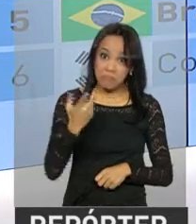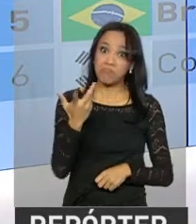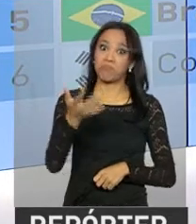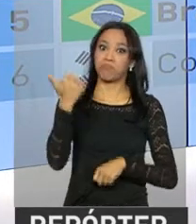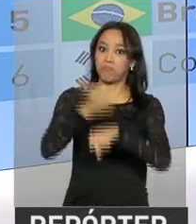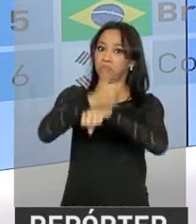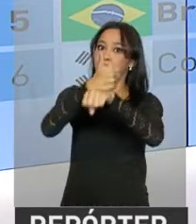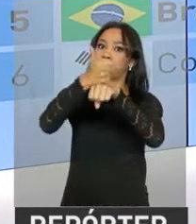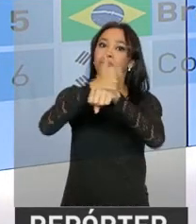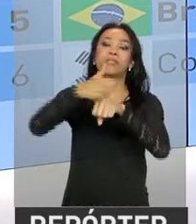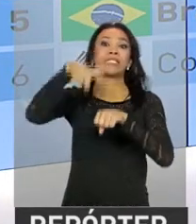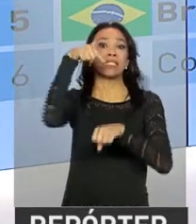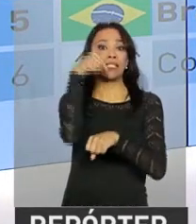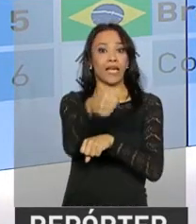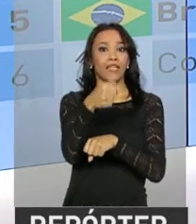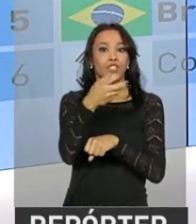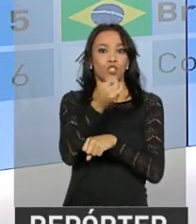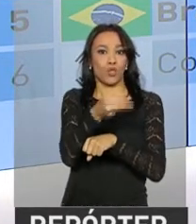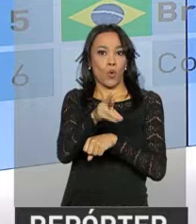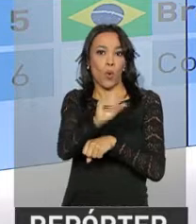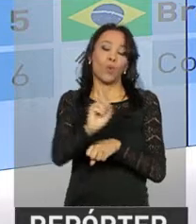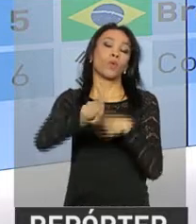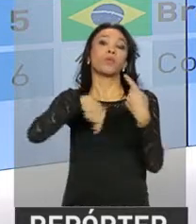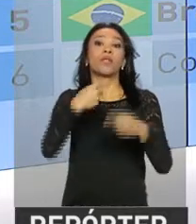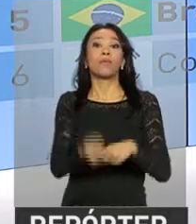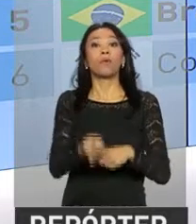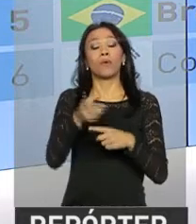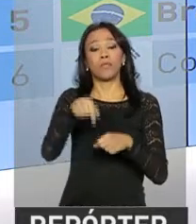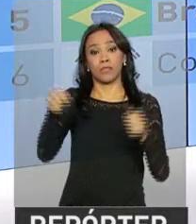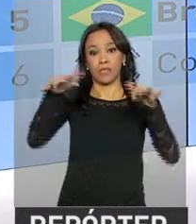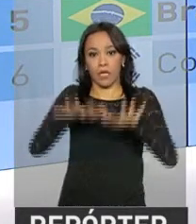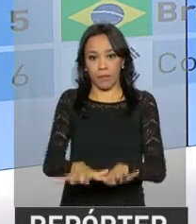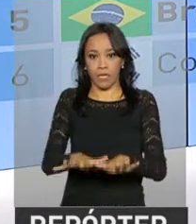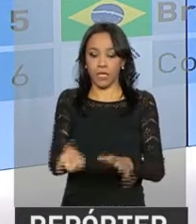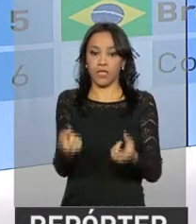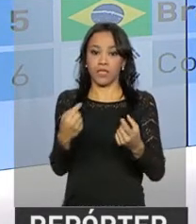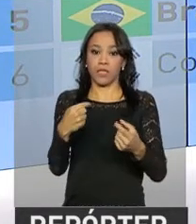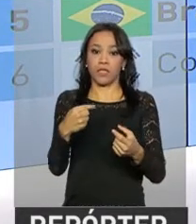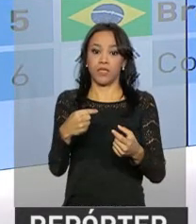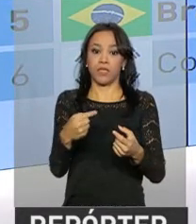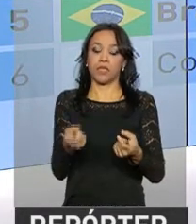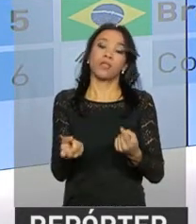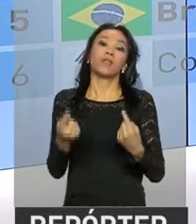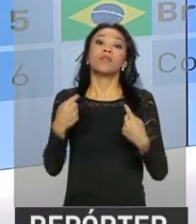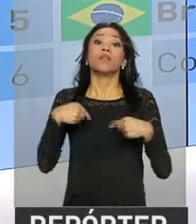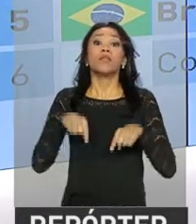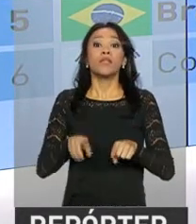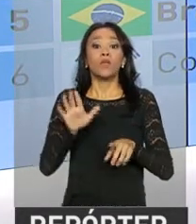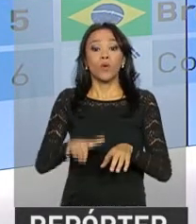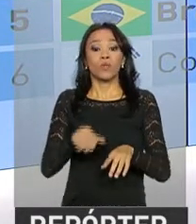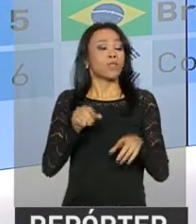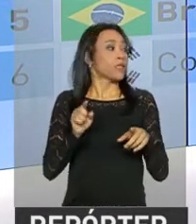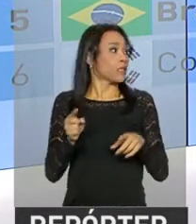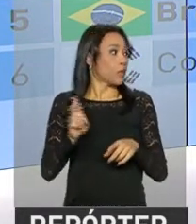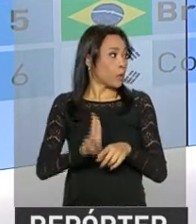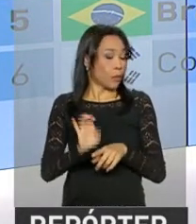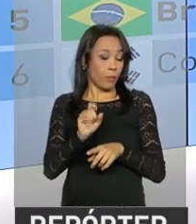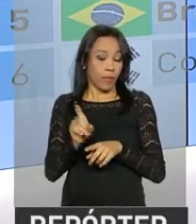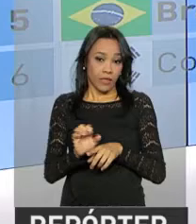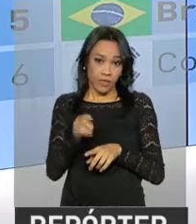com sete medalhas de ouro seguido pela grã-bretanha cinco medalhas de ouro e o Uzbequistão com três